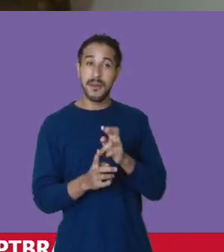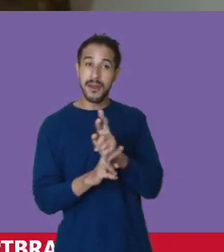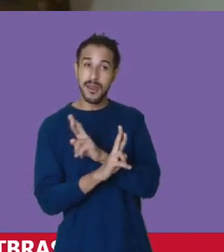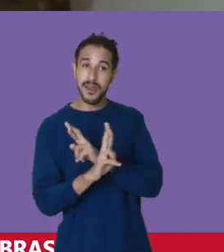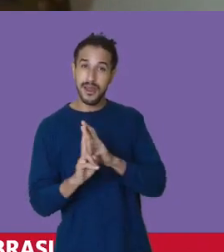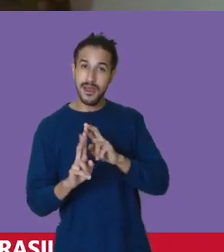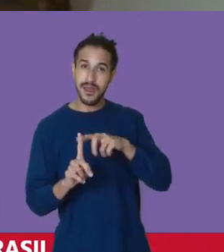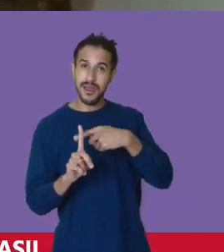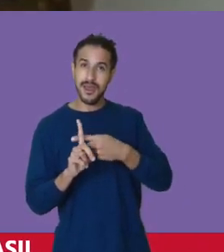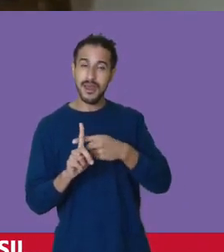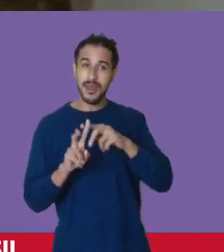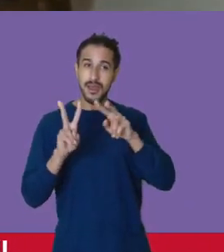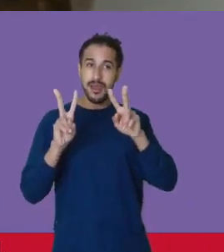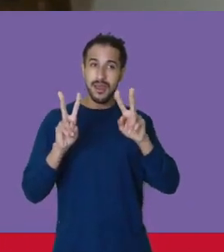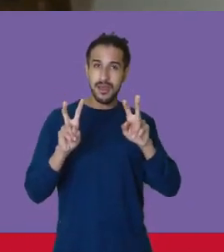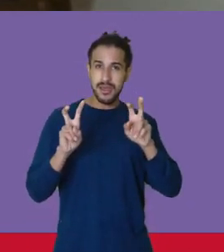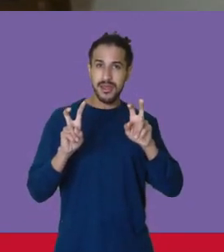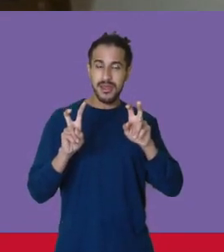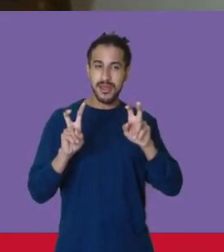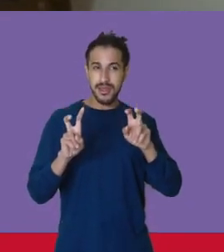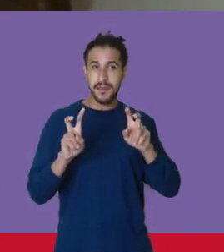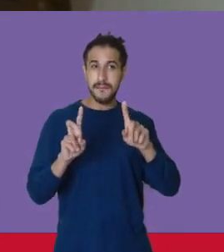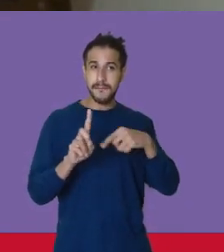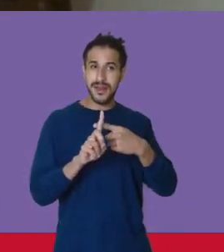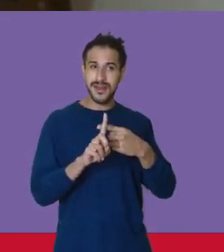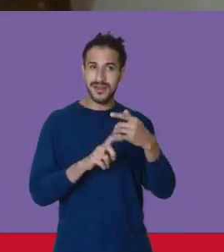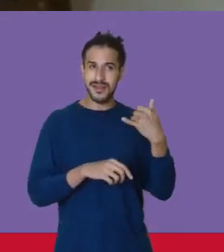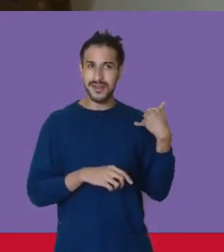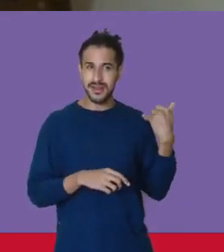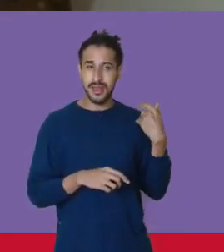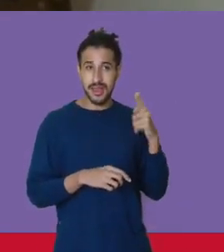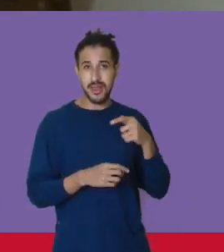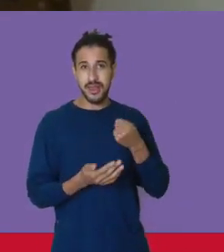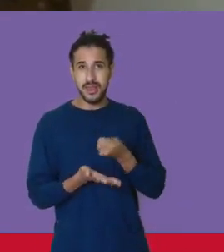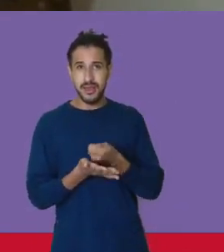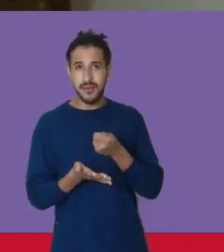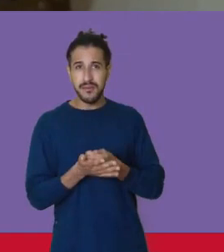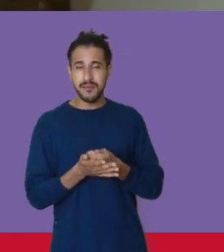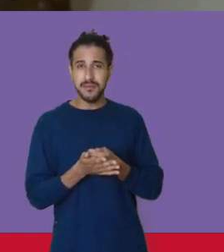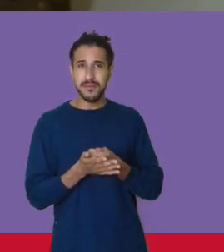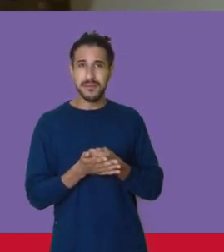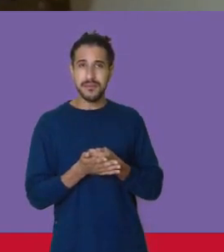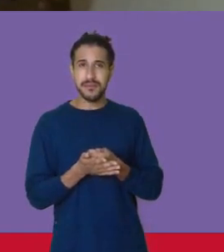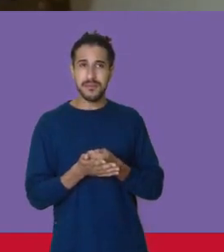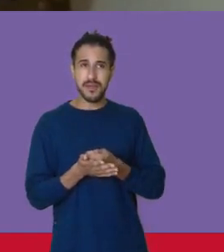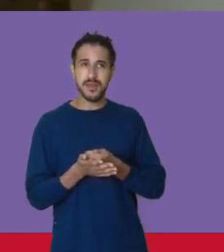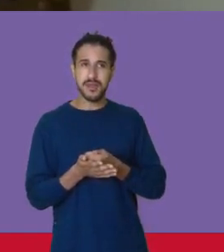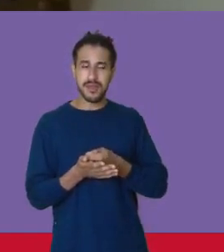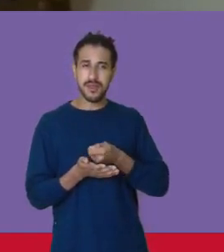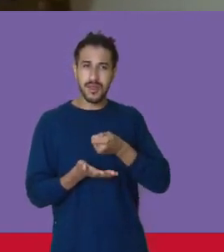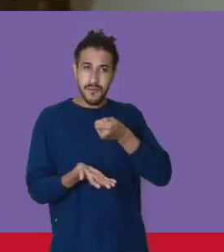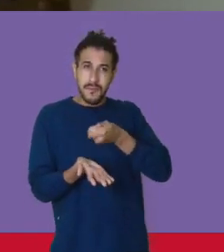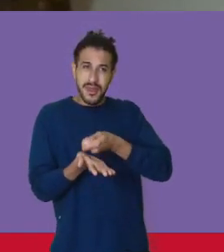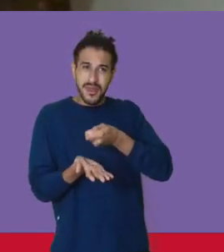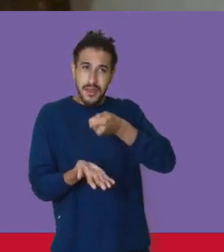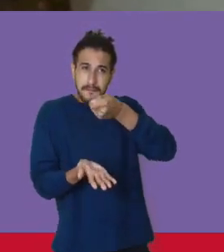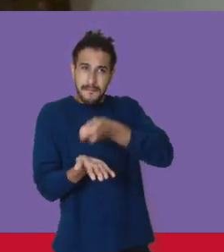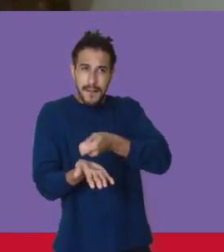Associado ao tema da idade, essa questão obrigatória do tempo de